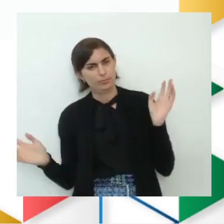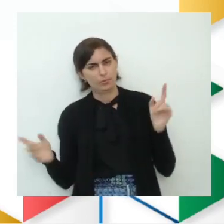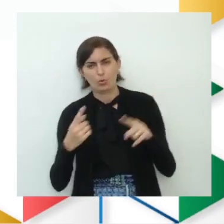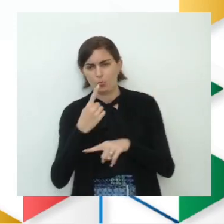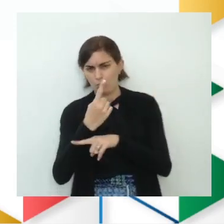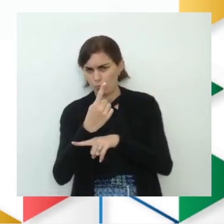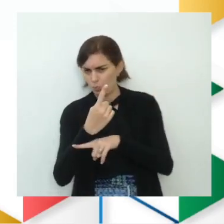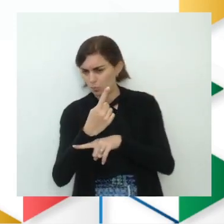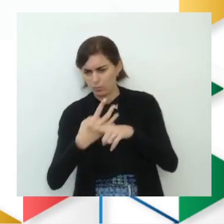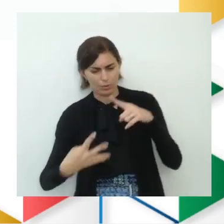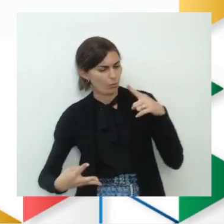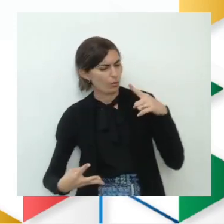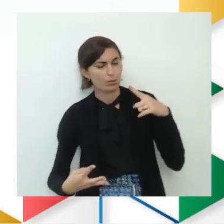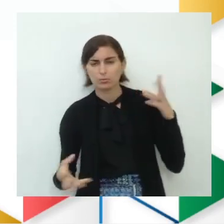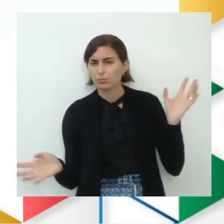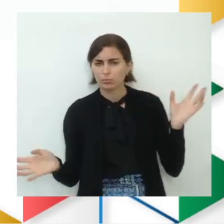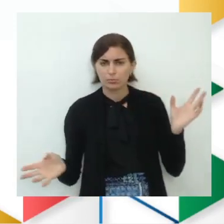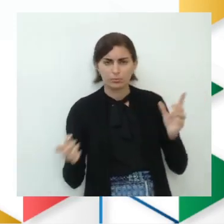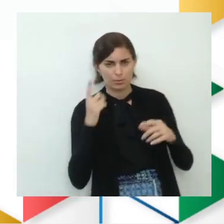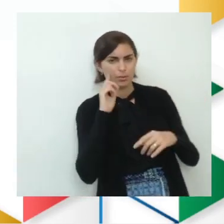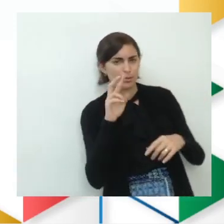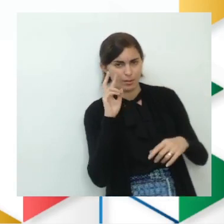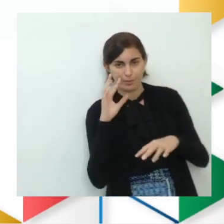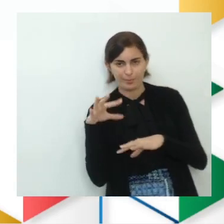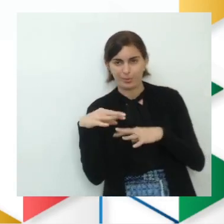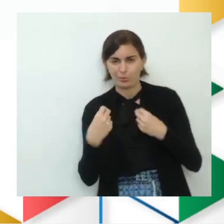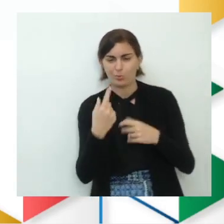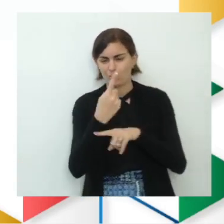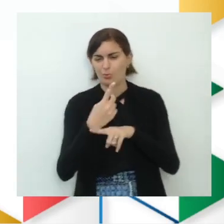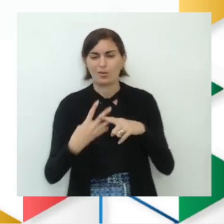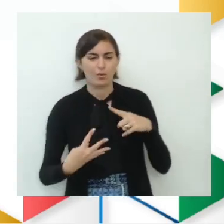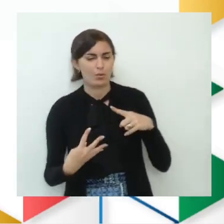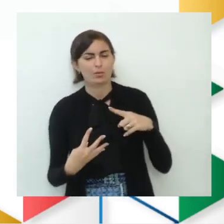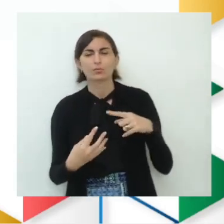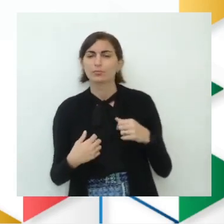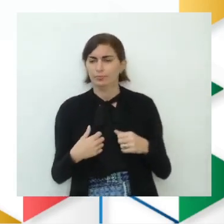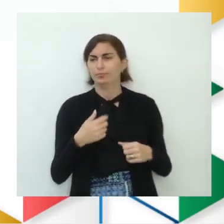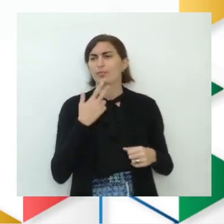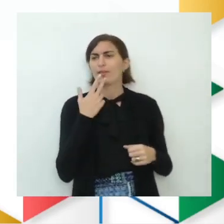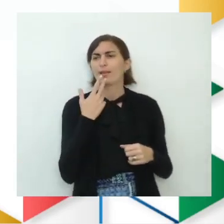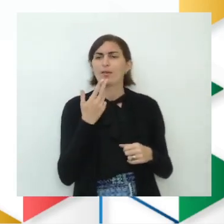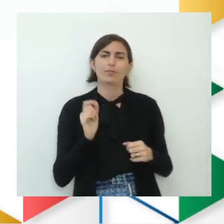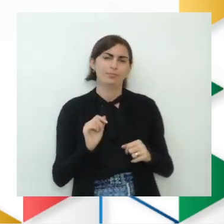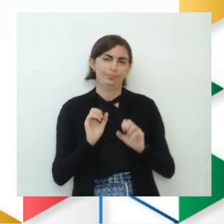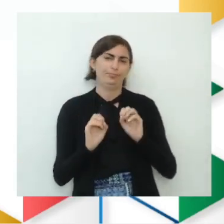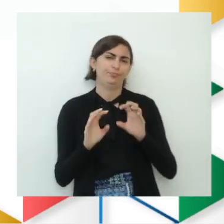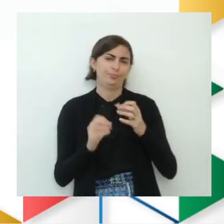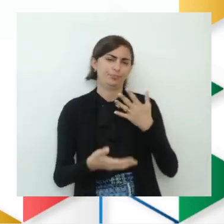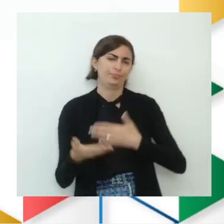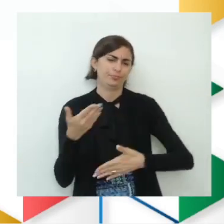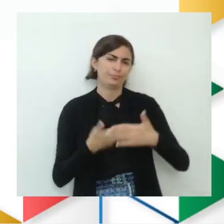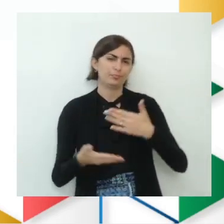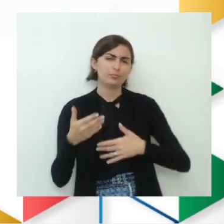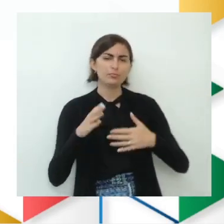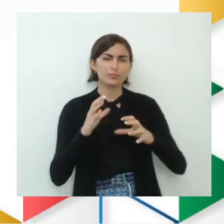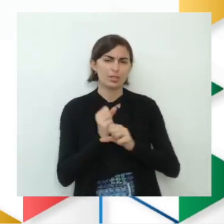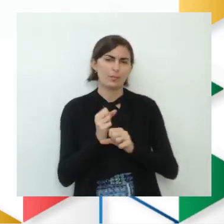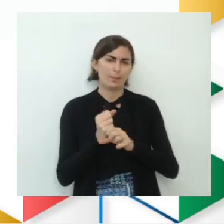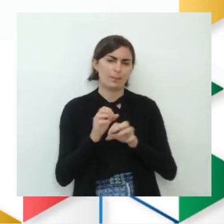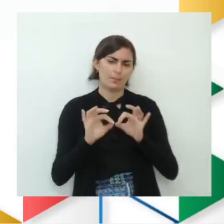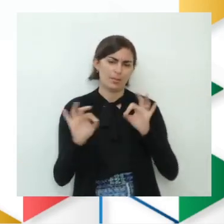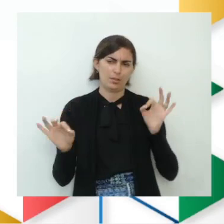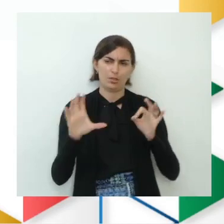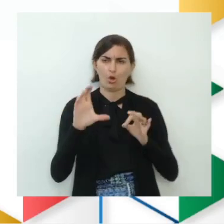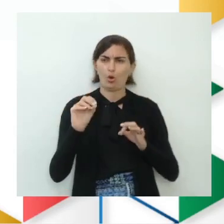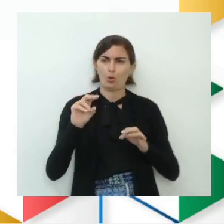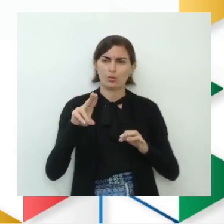tem uma chance em 4. Lembra da parte toda? Uma chance em 4. Aí eu trabalho com a relação com medida. E